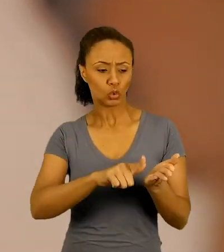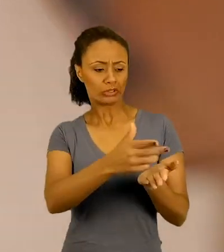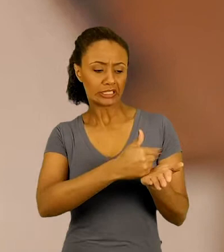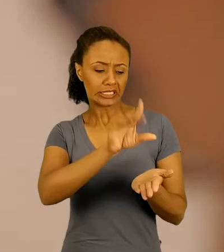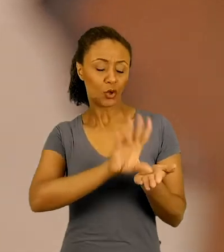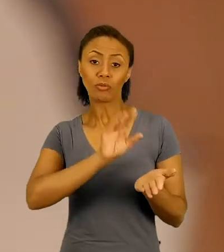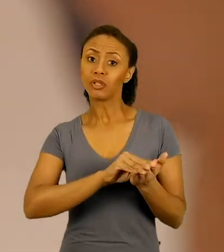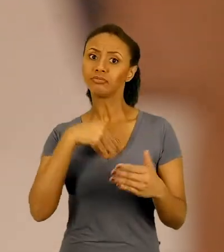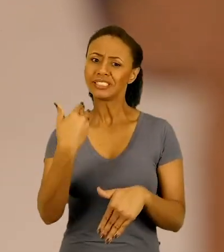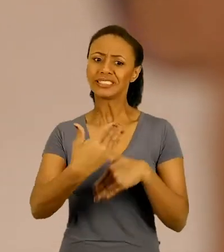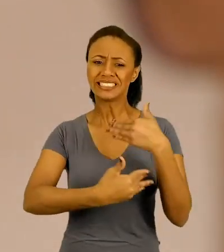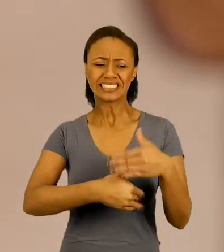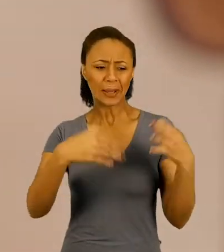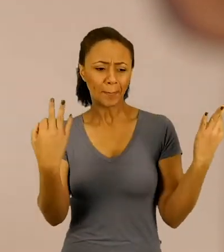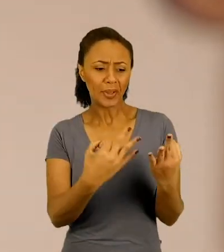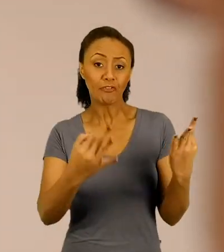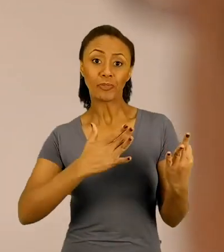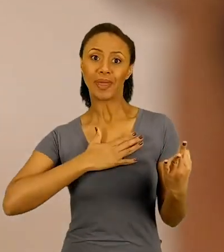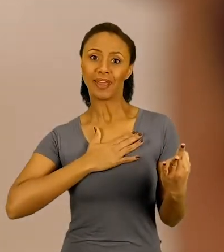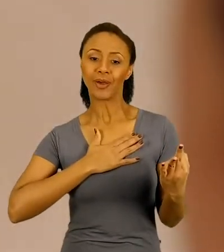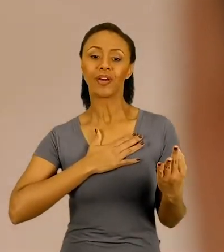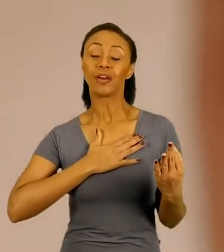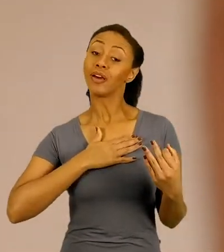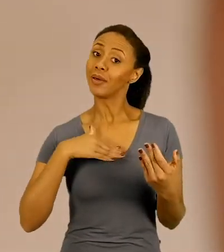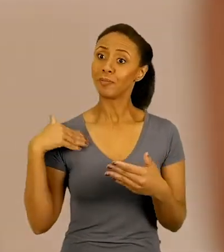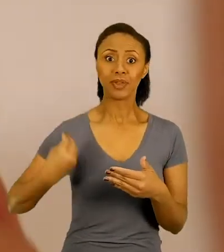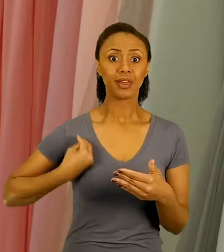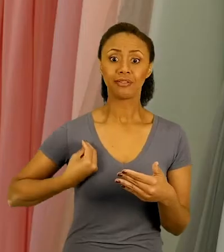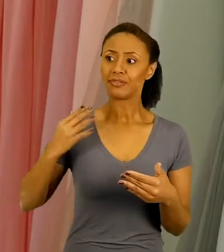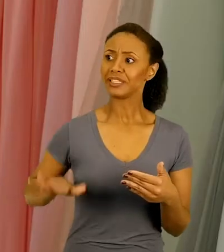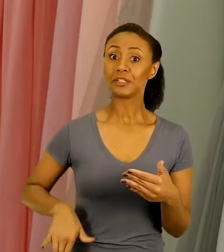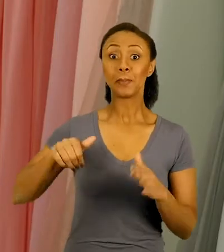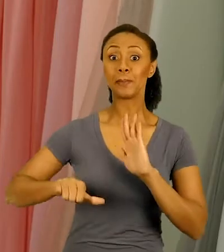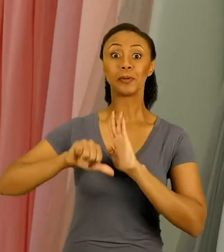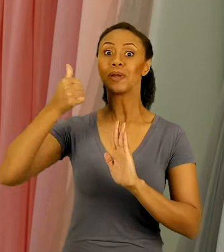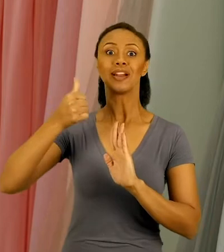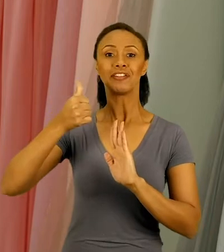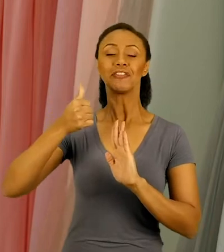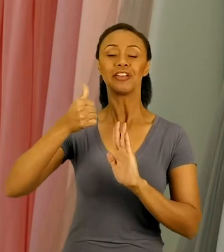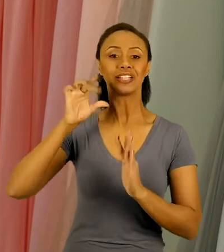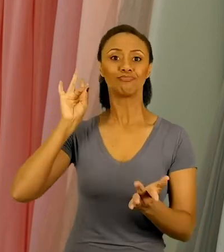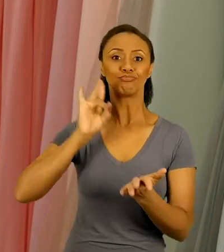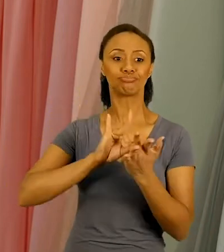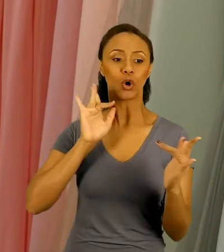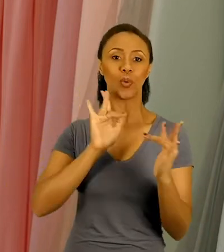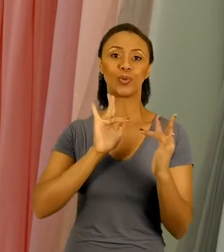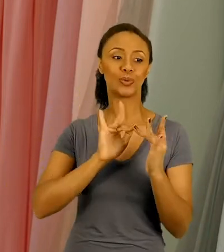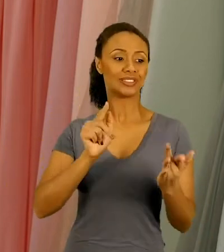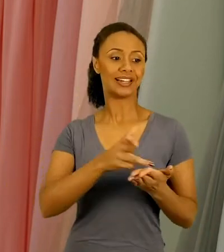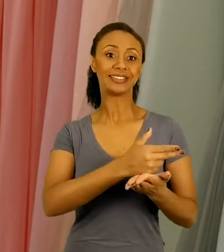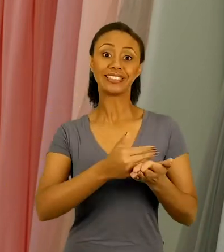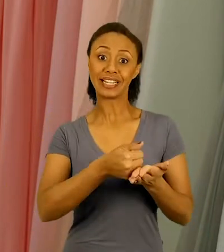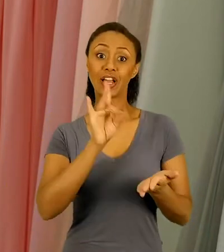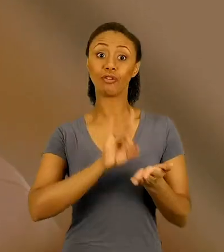ia fazendo até ficar do jeito que eu queria. E essa foi assim a minha primeira relação mesmo com desenho e